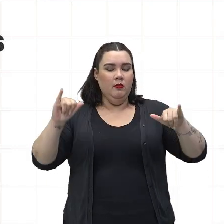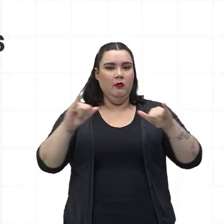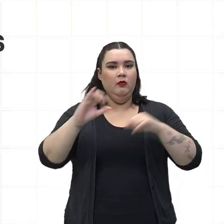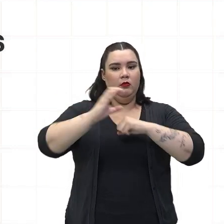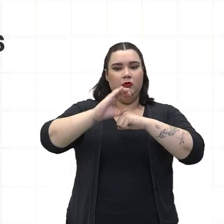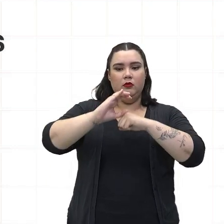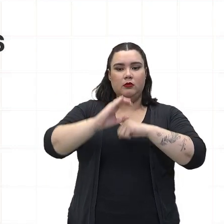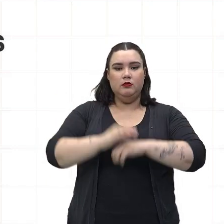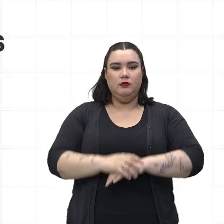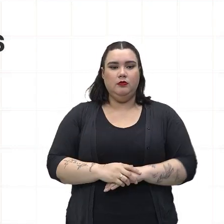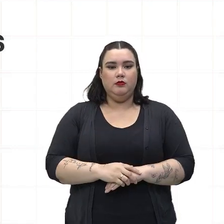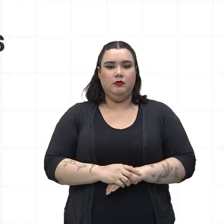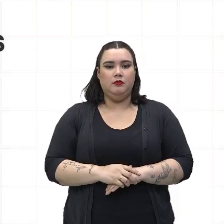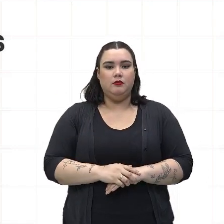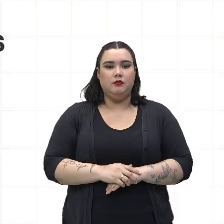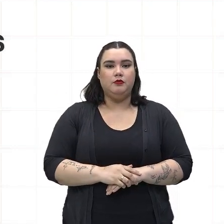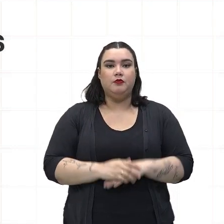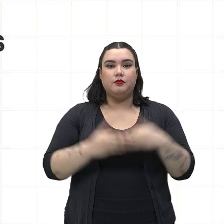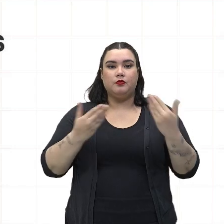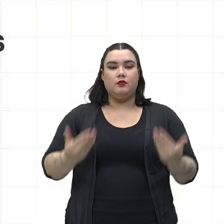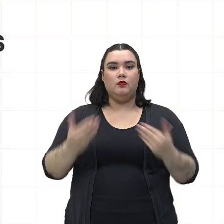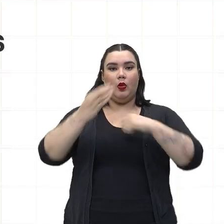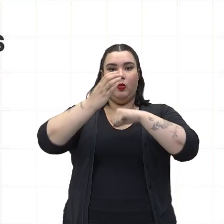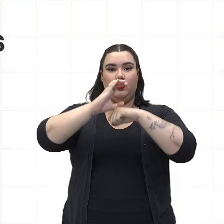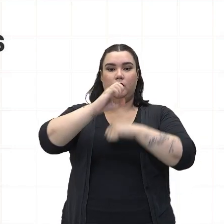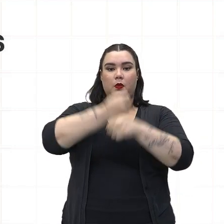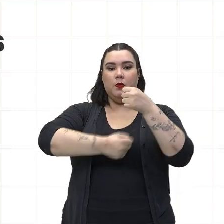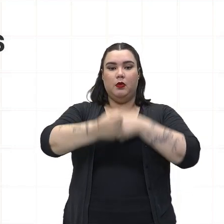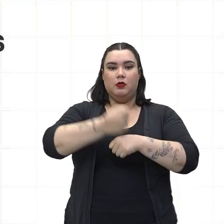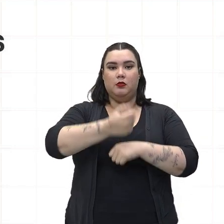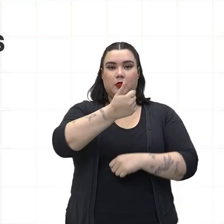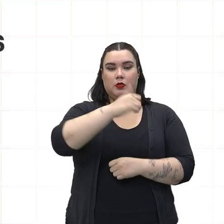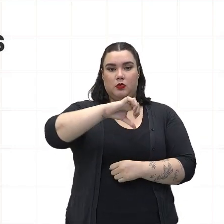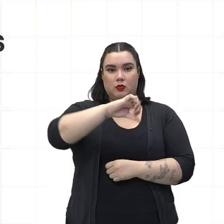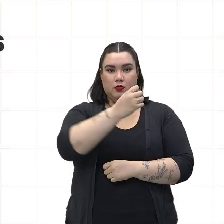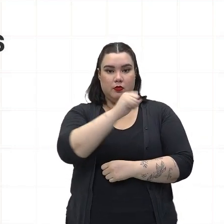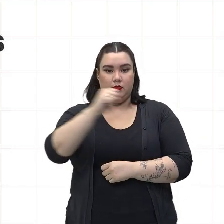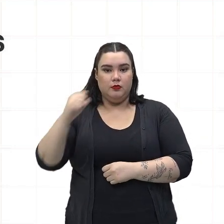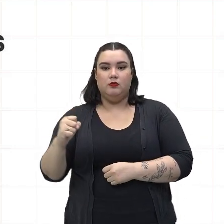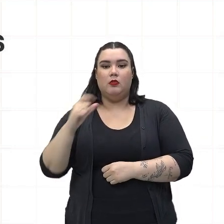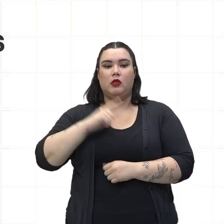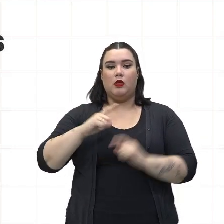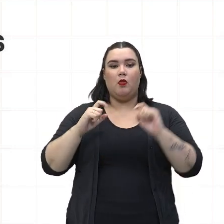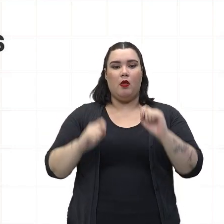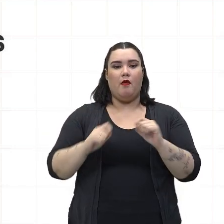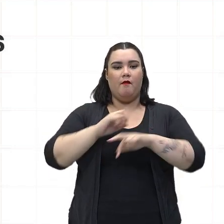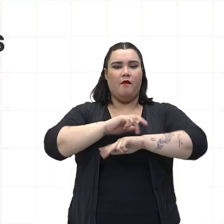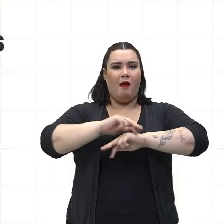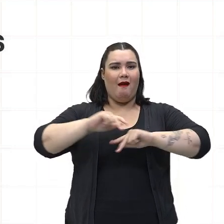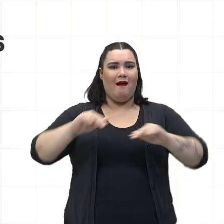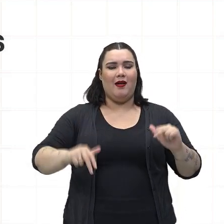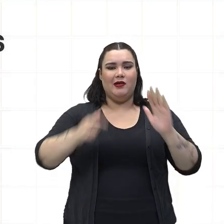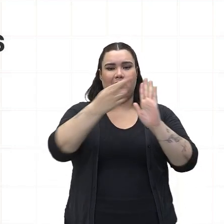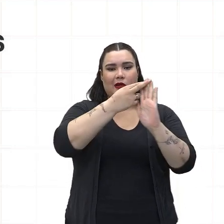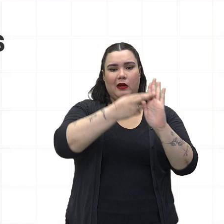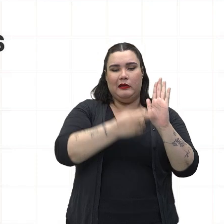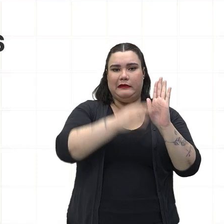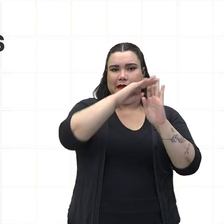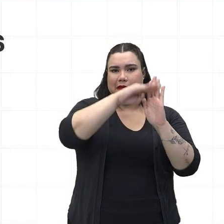Constituição. Vamos lá, gente. A Constituição de 1988 estabeleceu uma série de